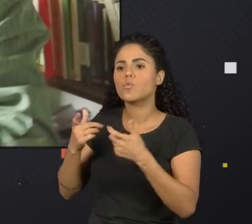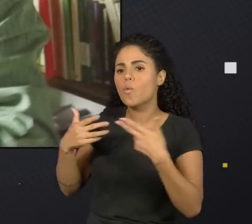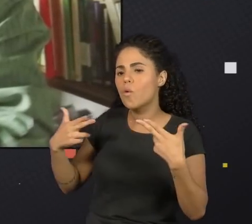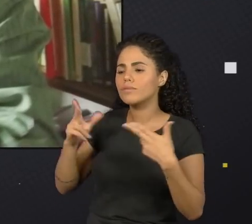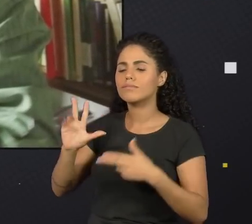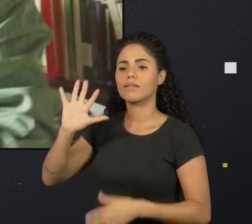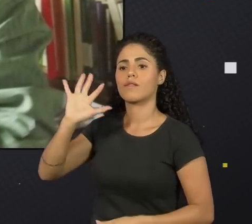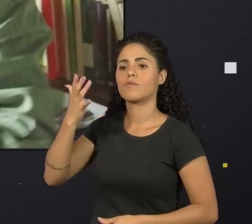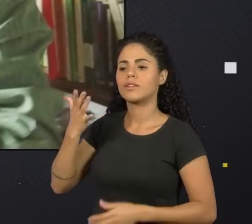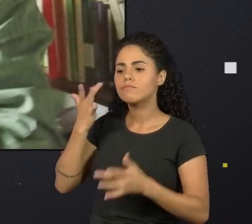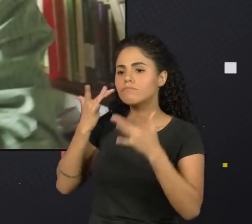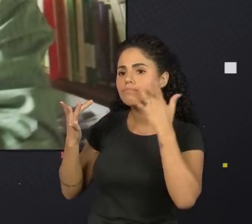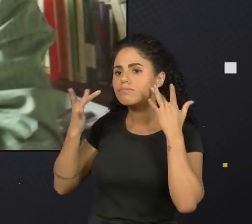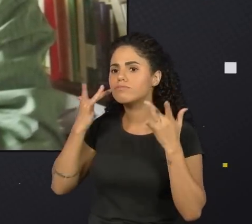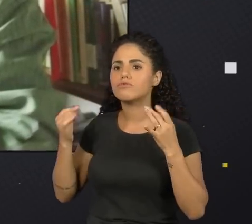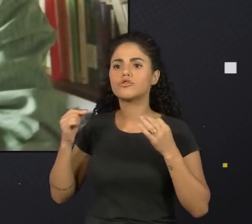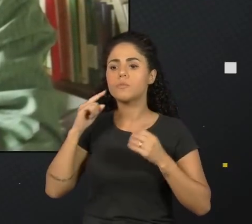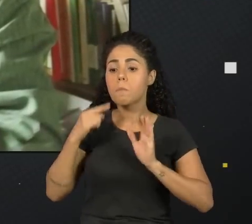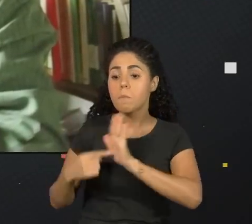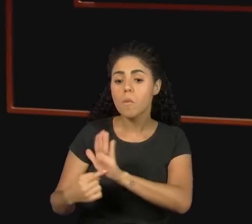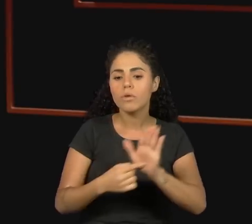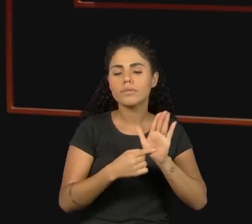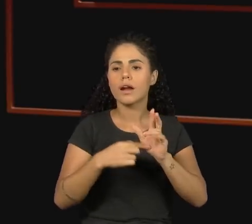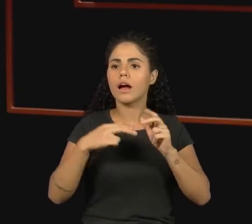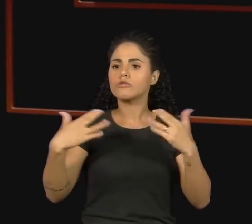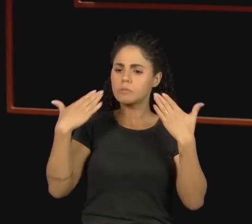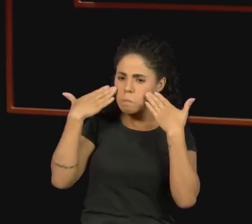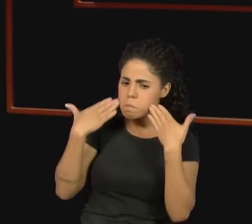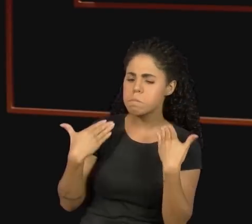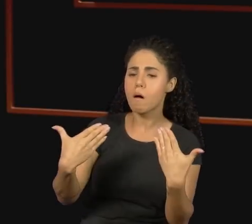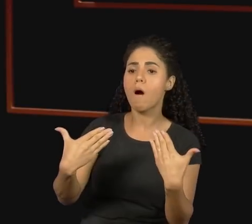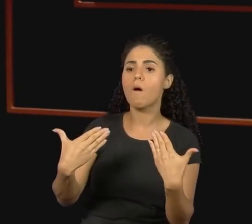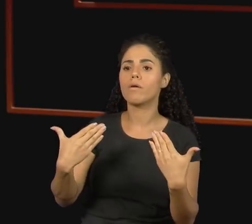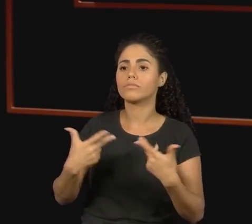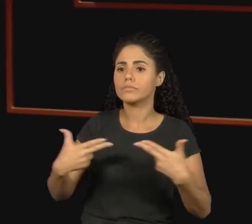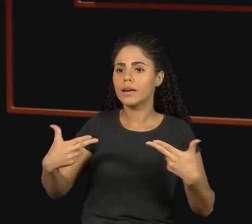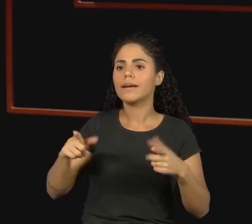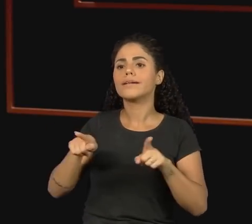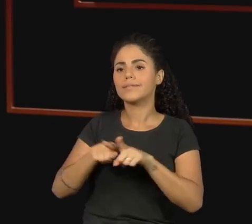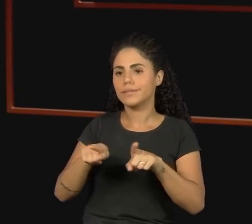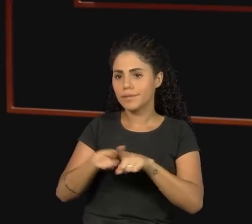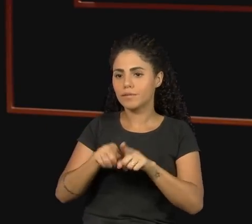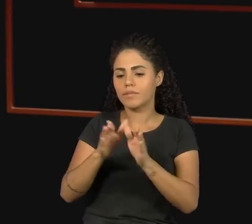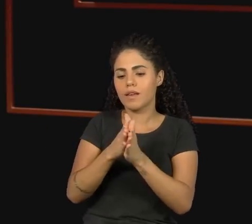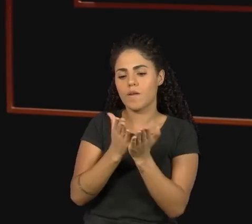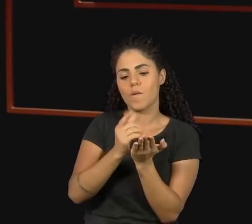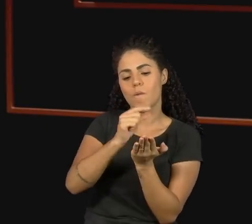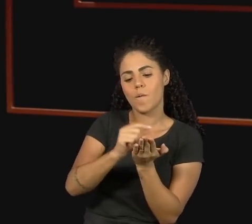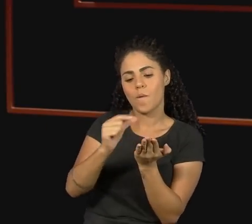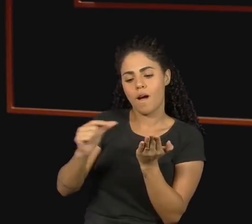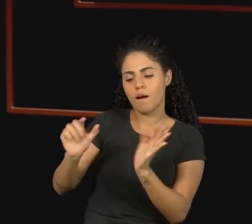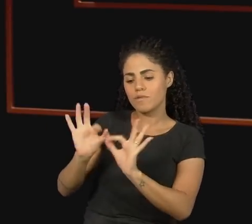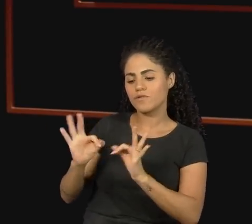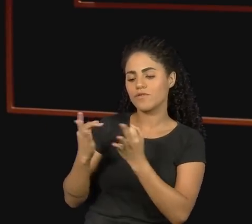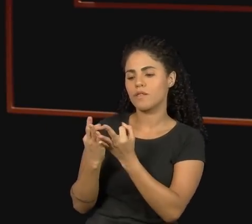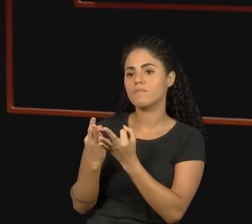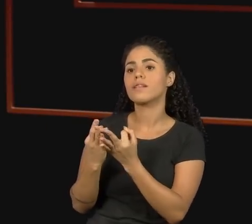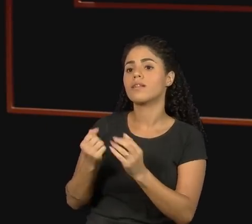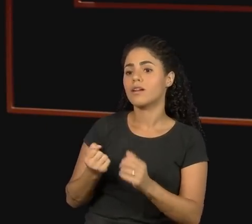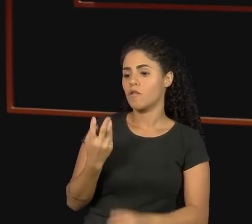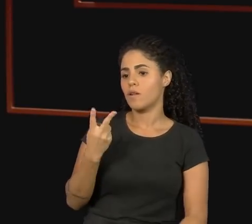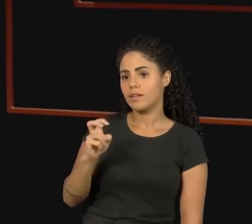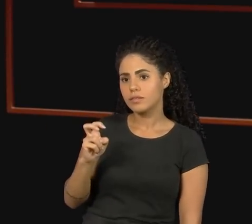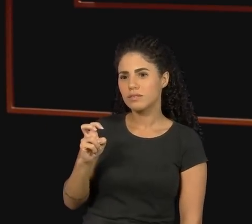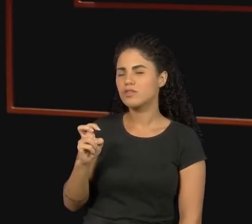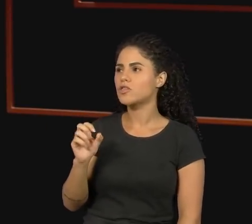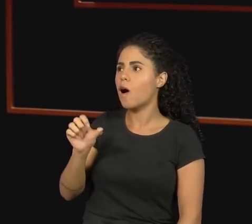míticas. Desse improvável, né? De ser improvável. Então você tem Álbum de Família 2005, 45, que o ano que